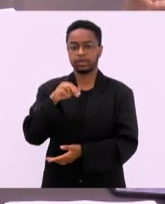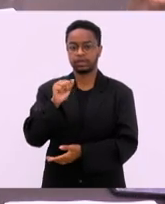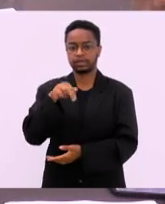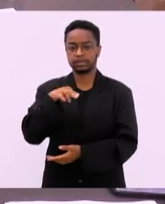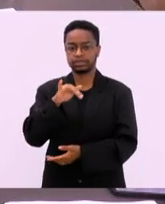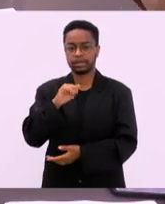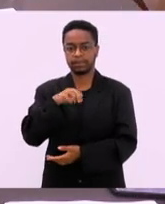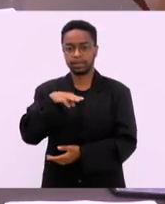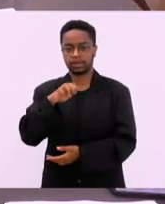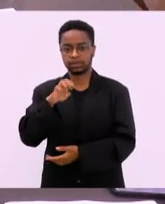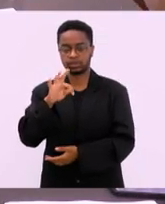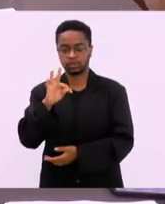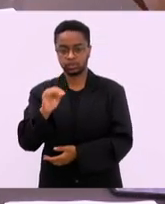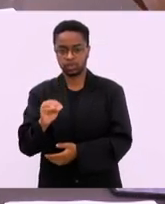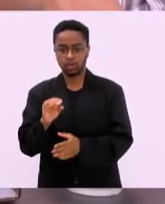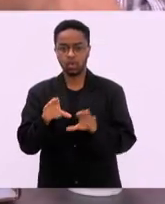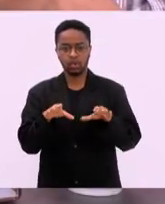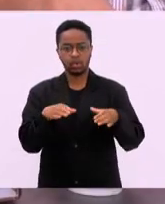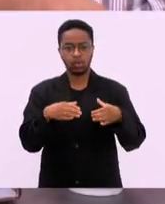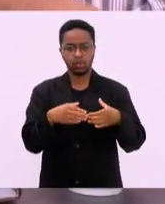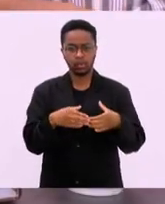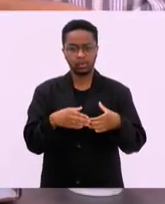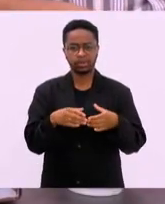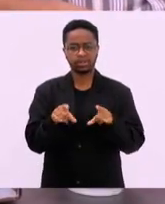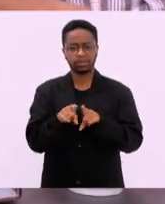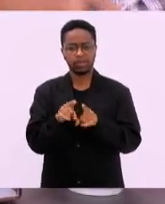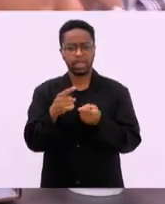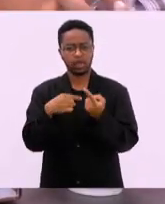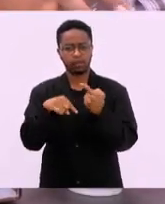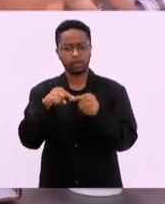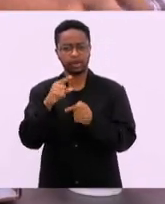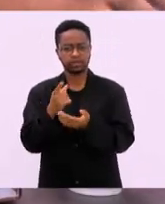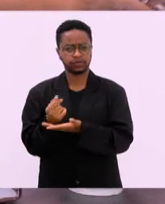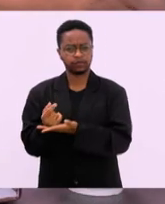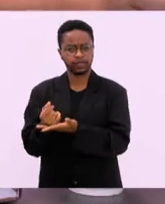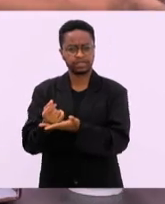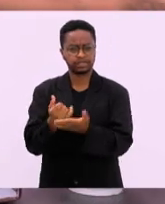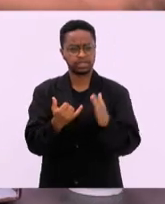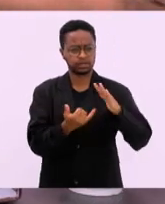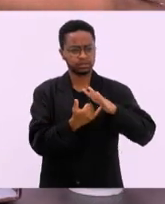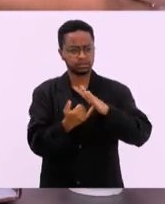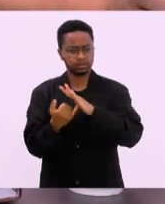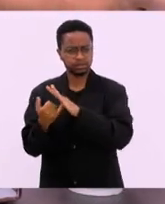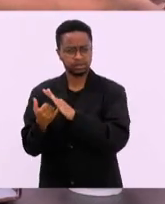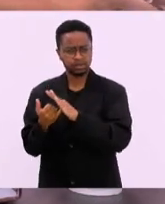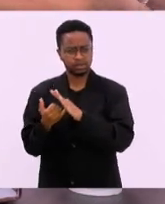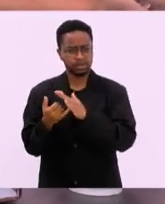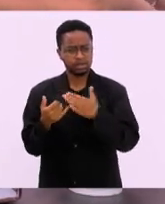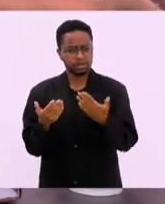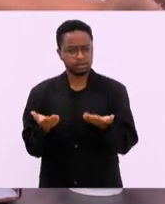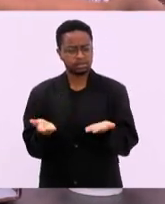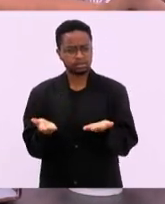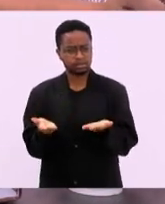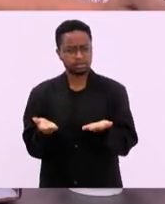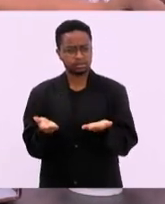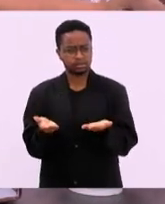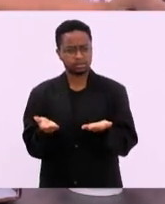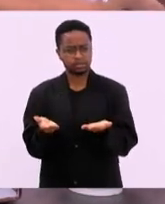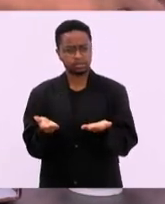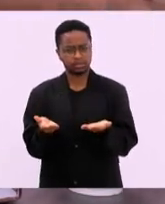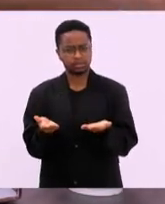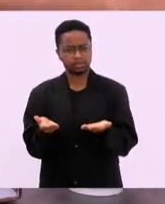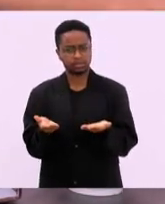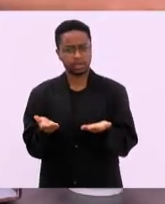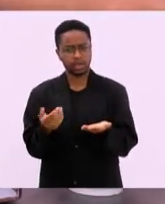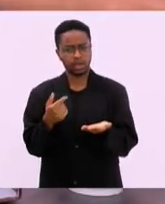fomento e recuperação financeira das instituições. Então vai, doutor Serginho,